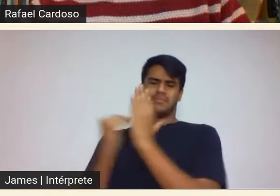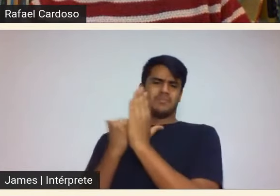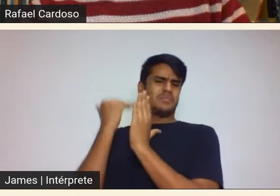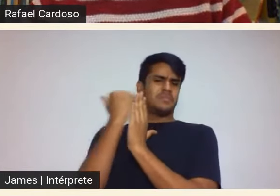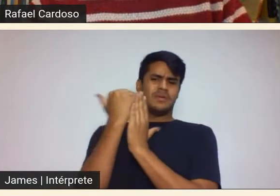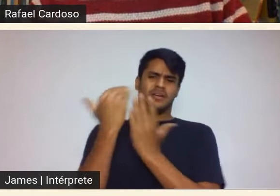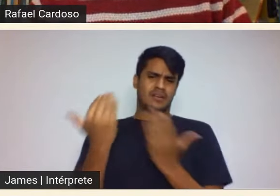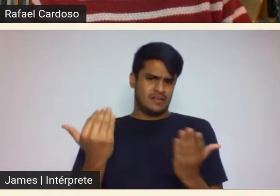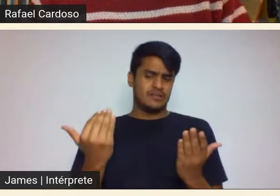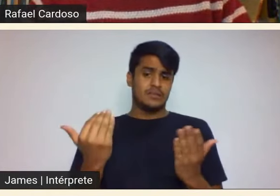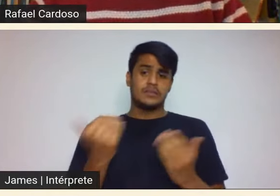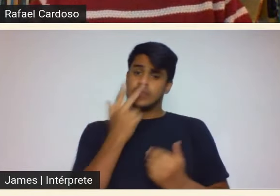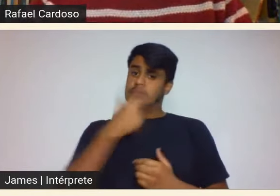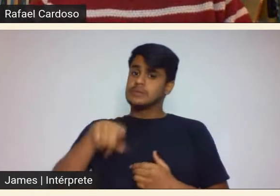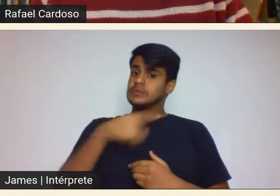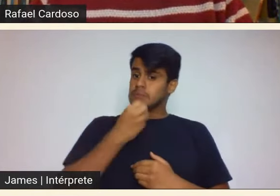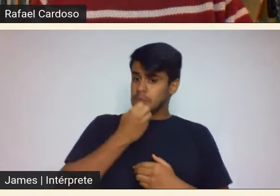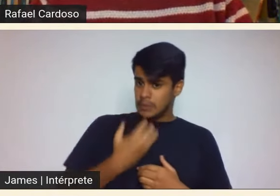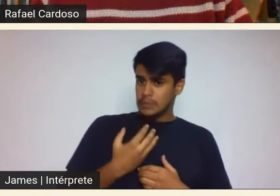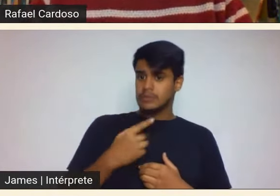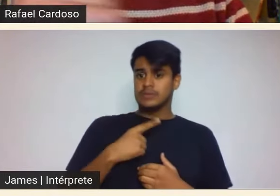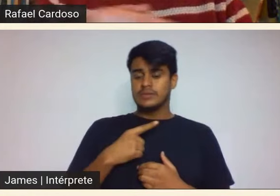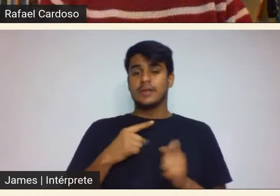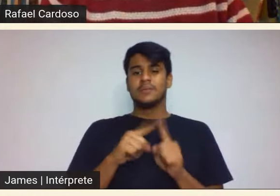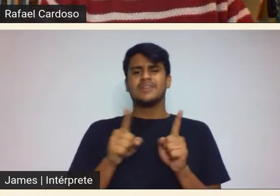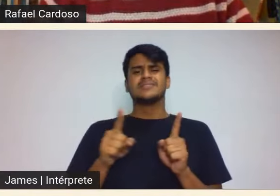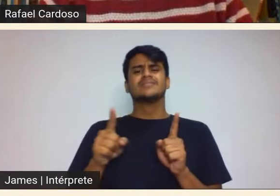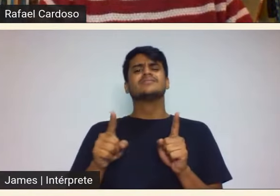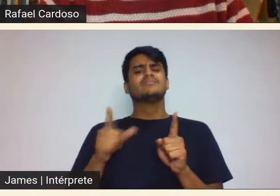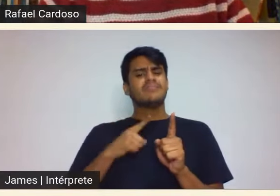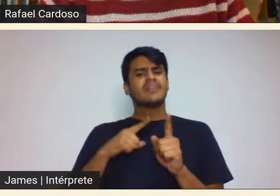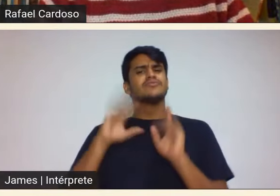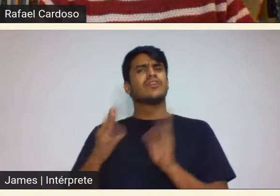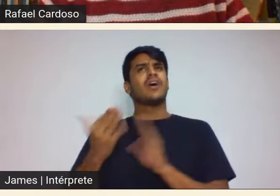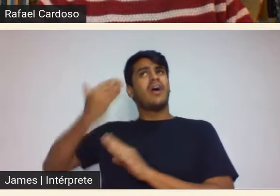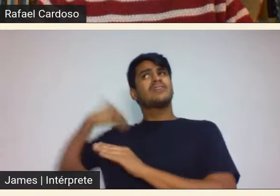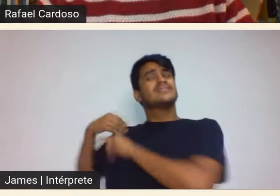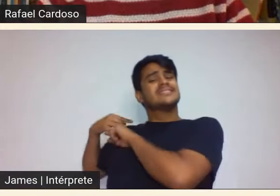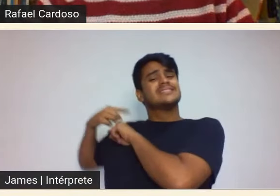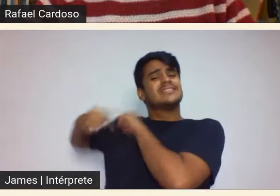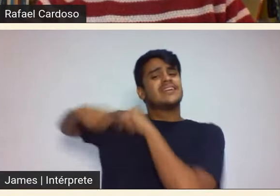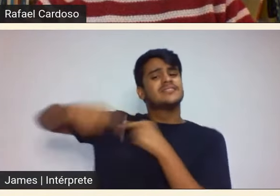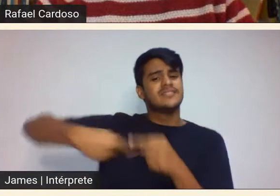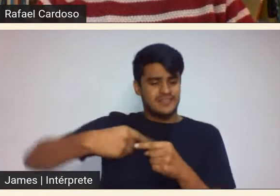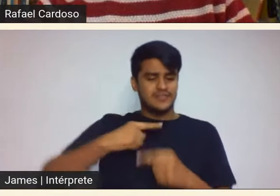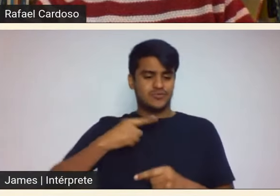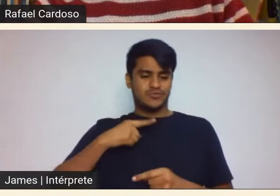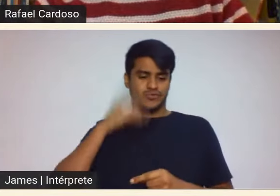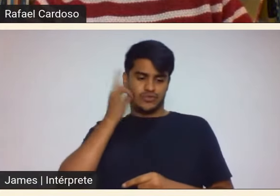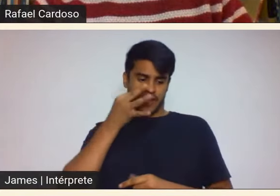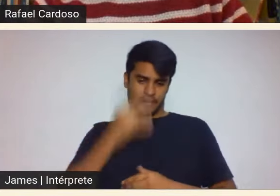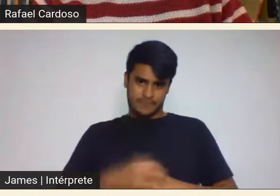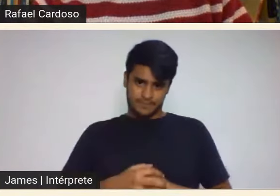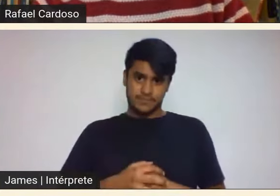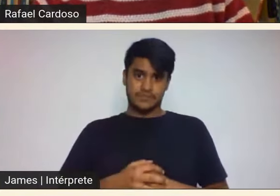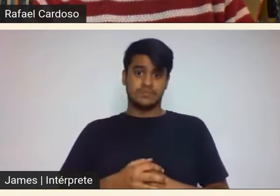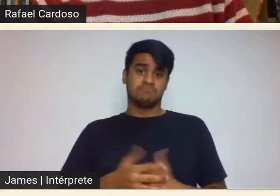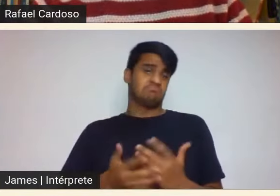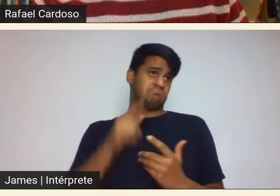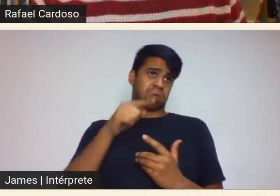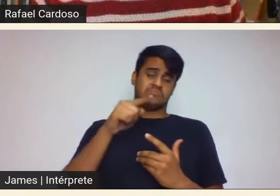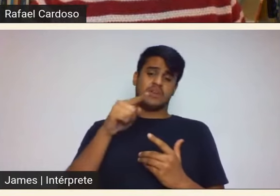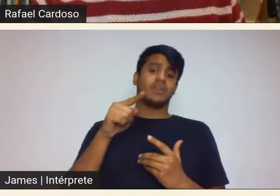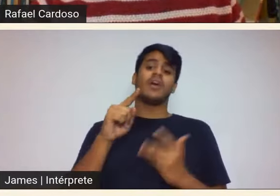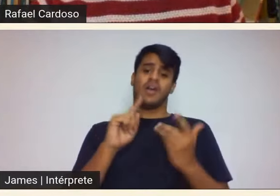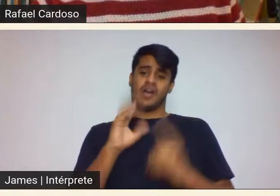bons como bailes, mas existe toda uma tradição anterior a isso, dentro do meio artístico brasileiro,